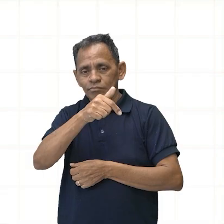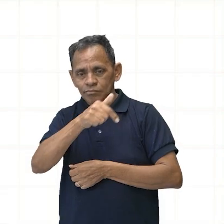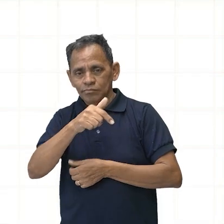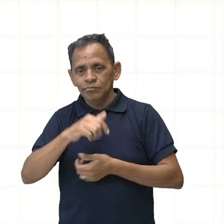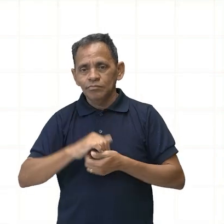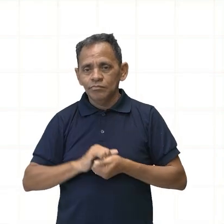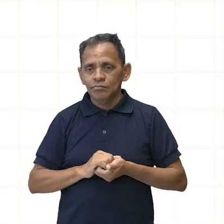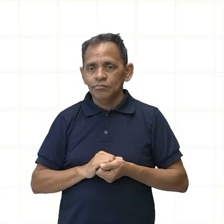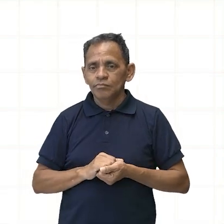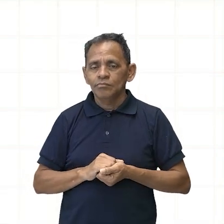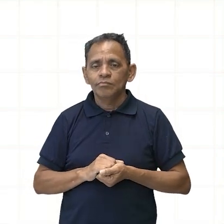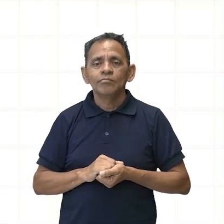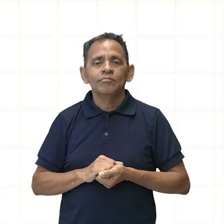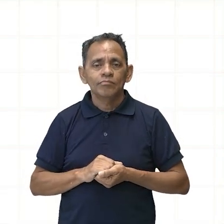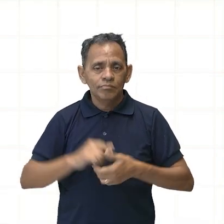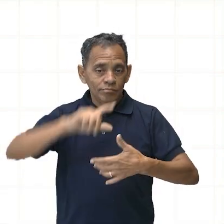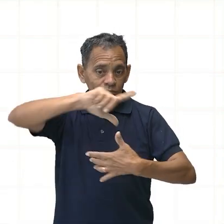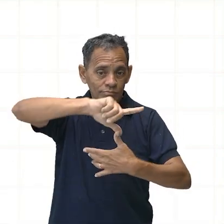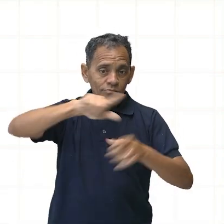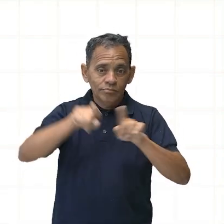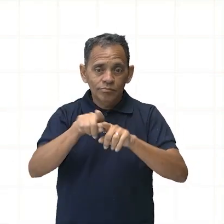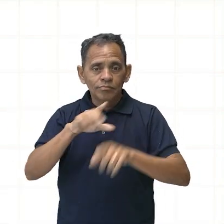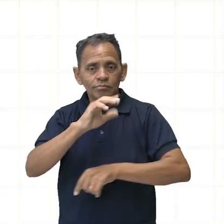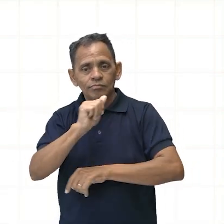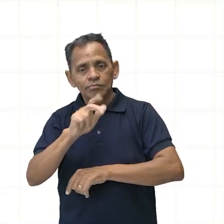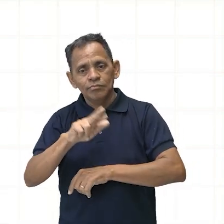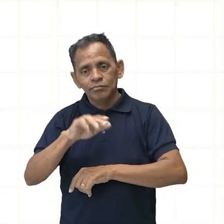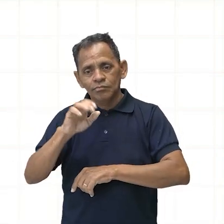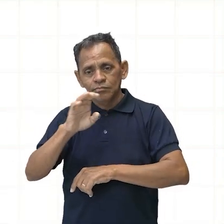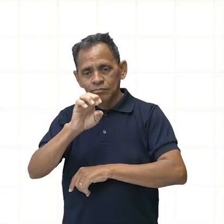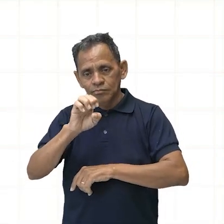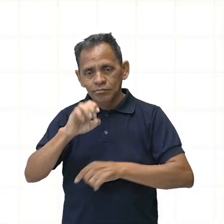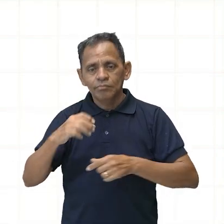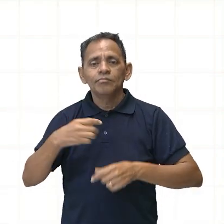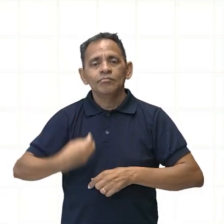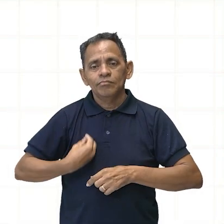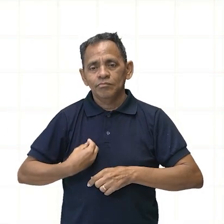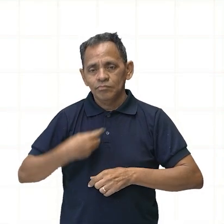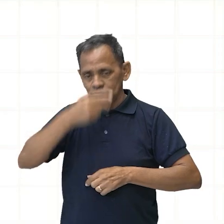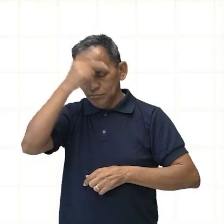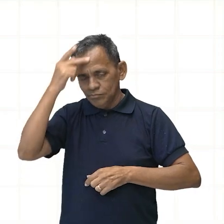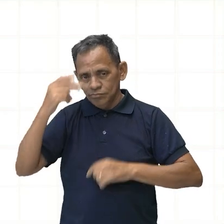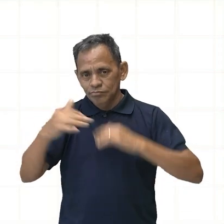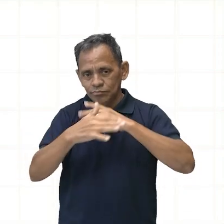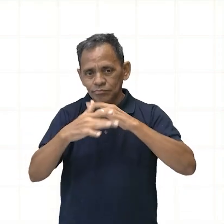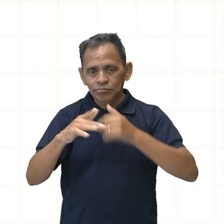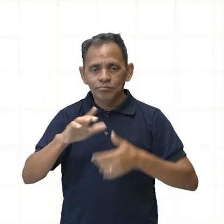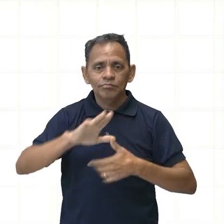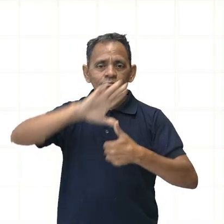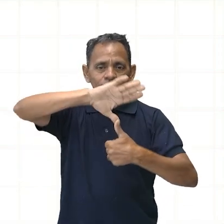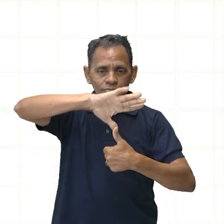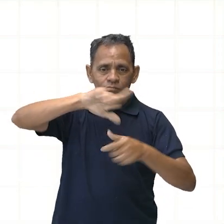e Caribe, 84% da população vivendo em cidades. América do Norte,